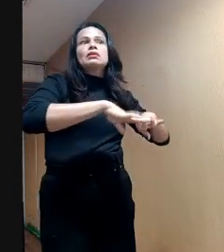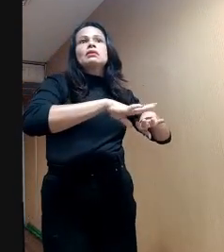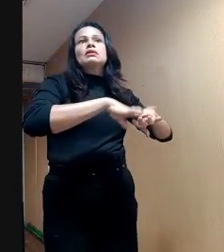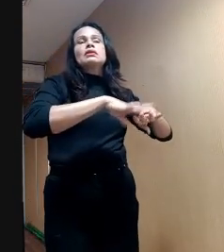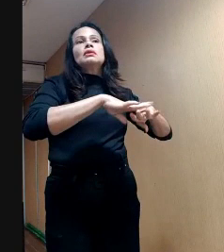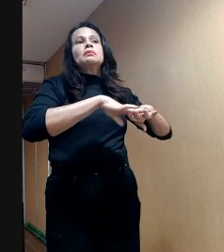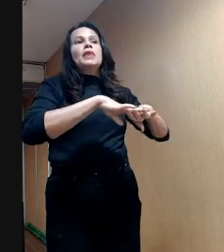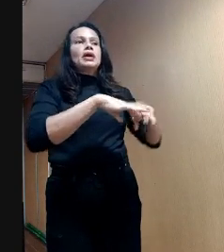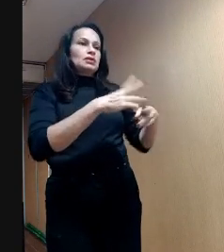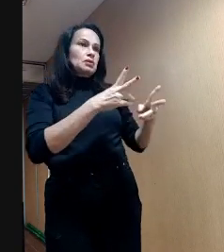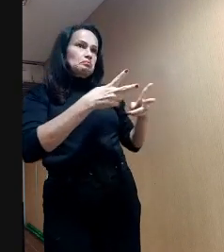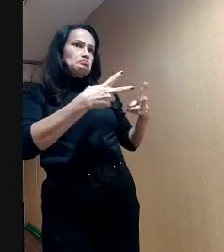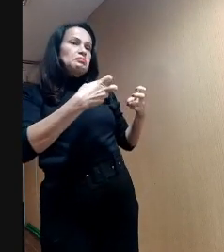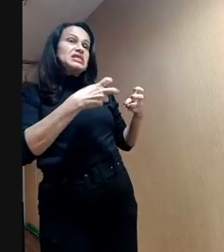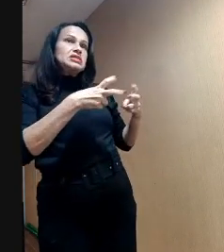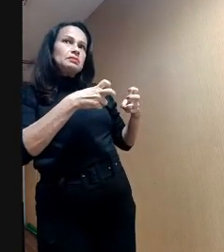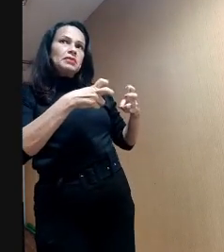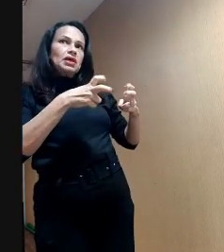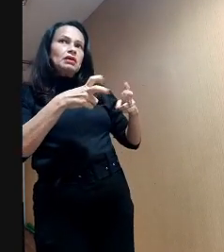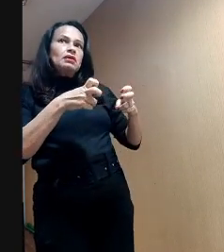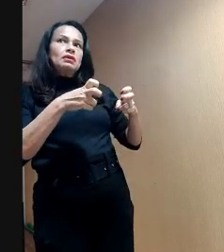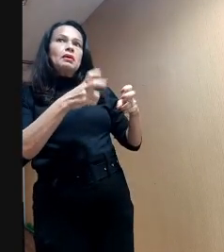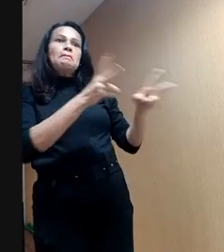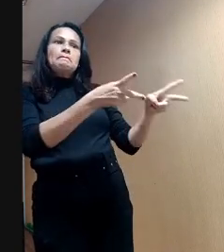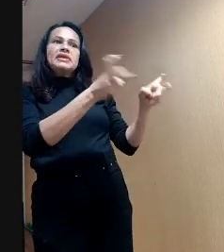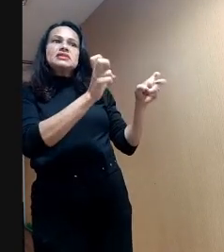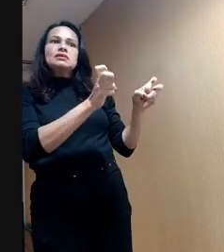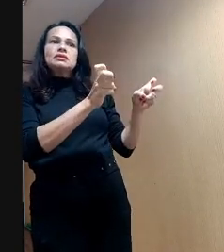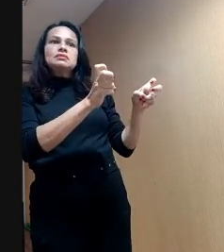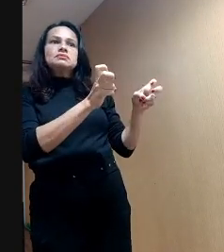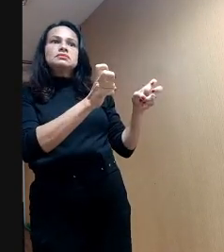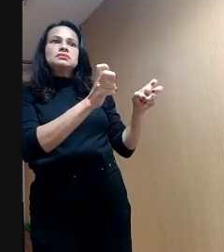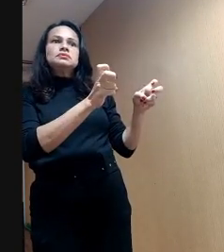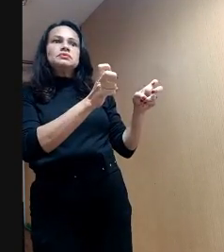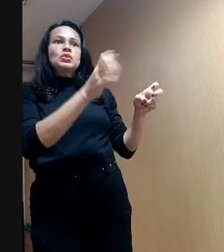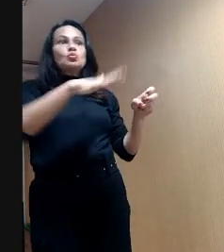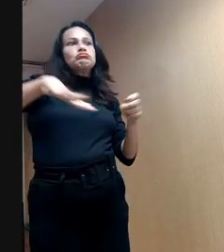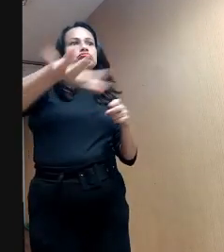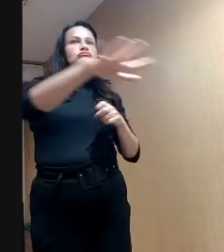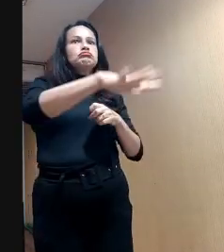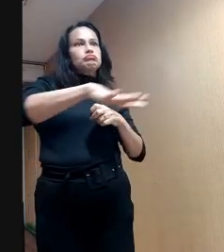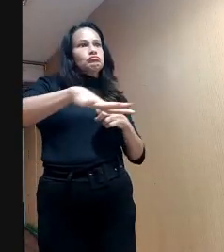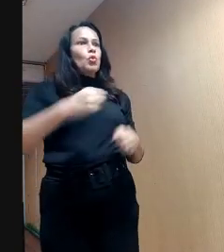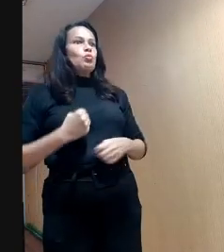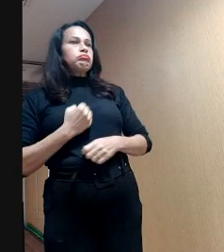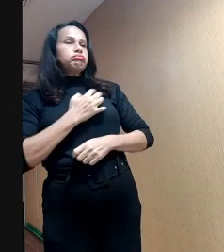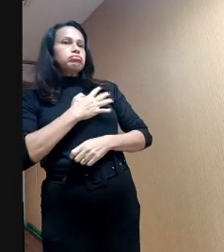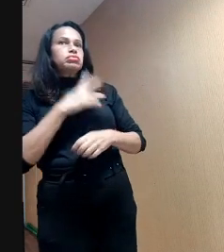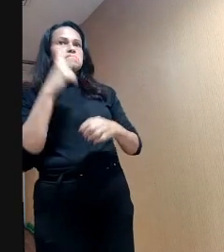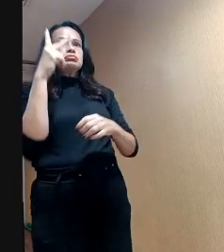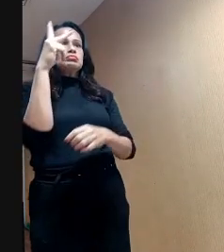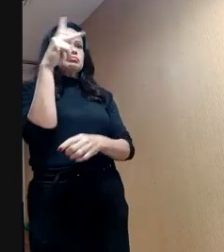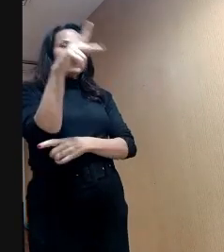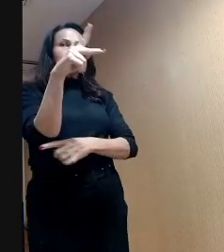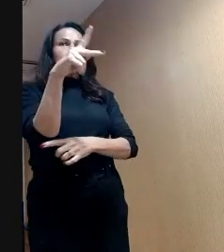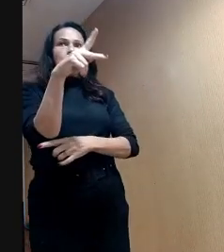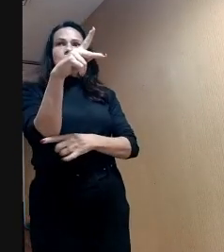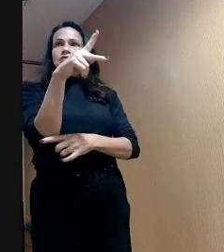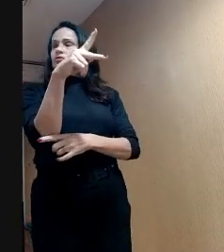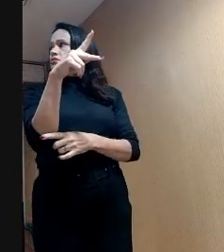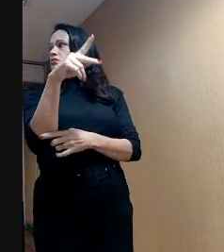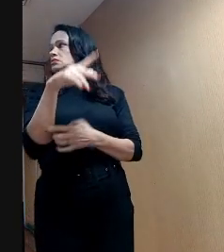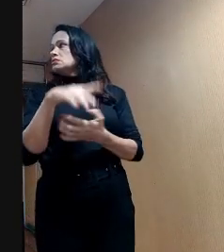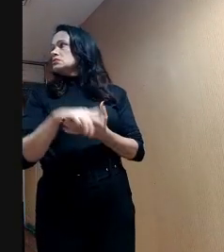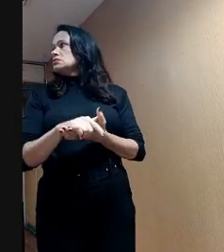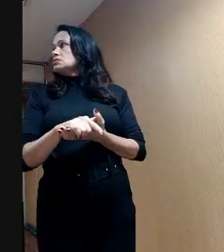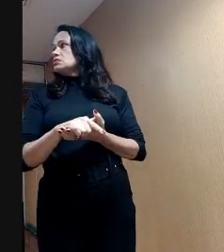todos os momentos que estou, quando estou no Campus Pesqueira, né, tenho contato com todo o grupo que sustenta